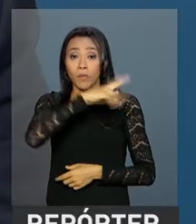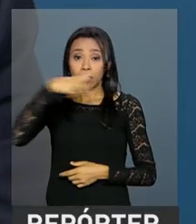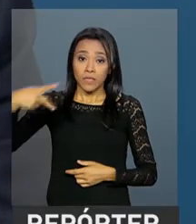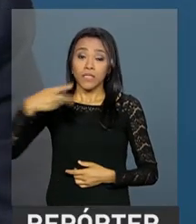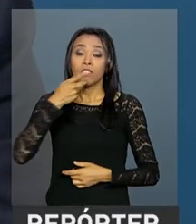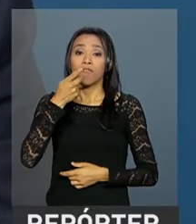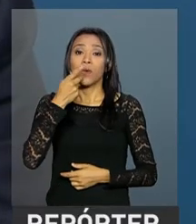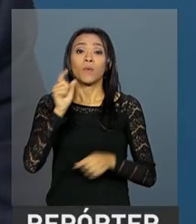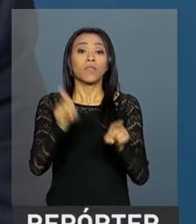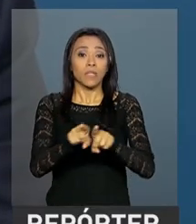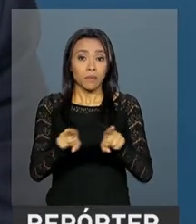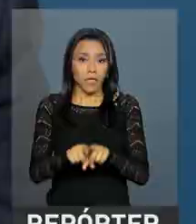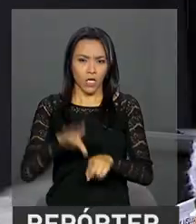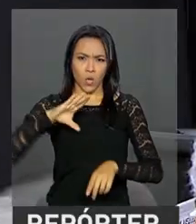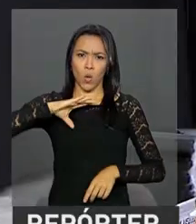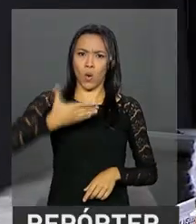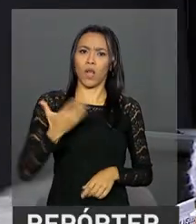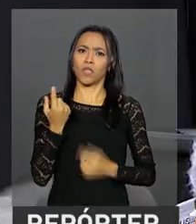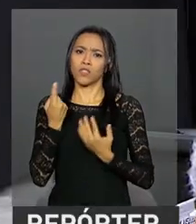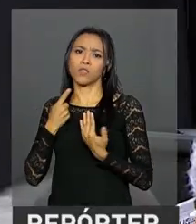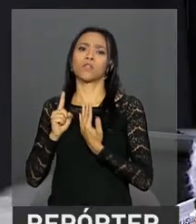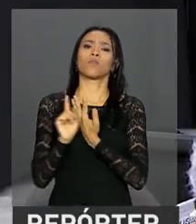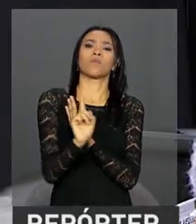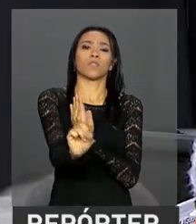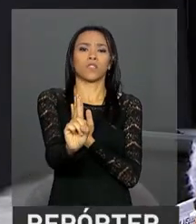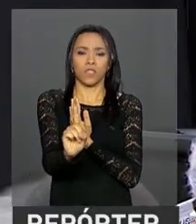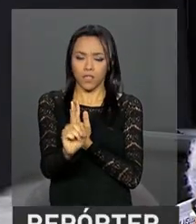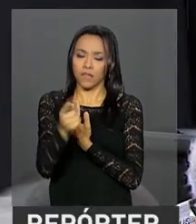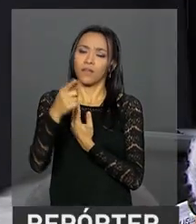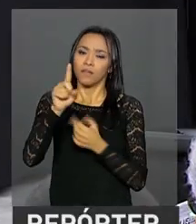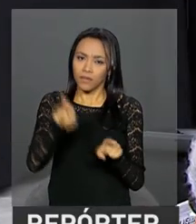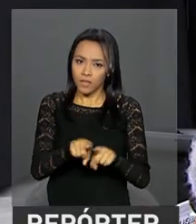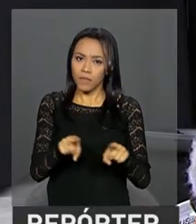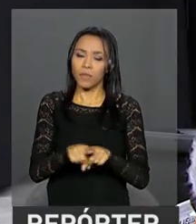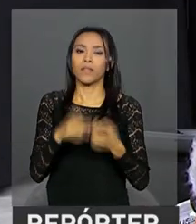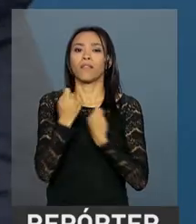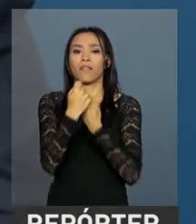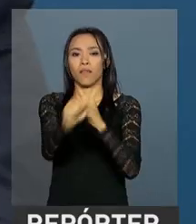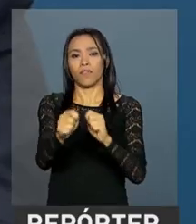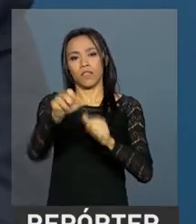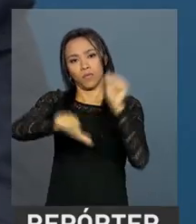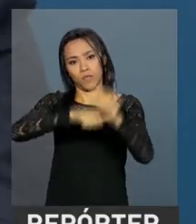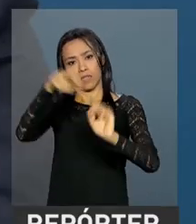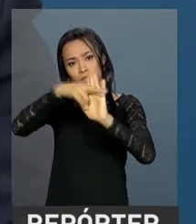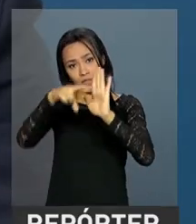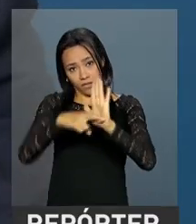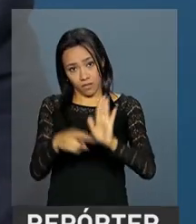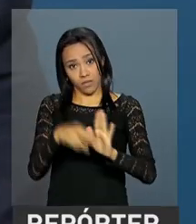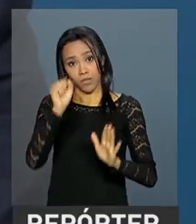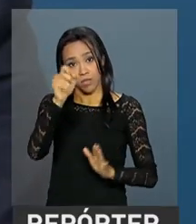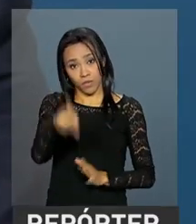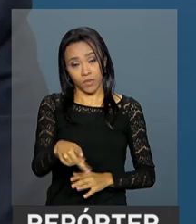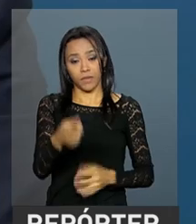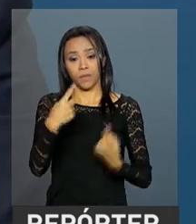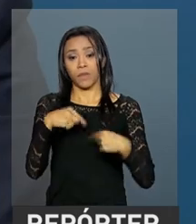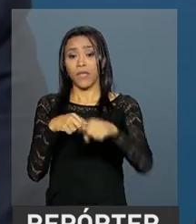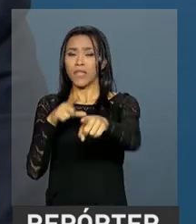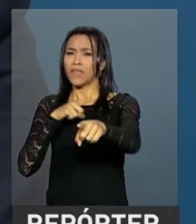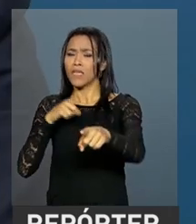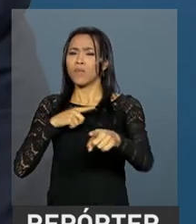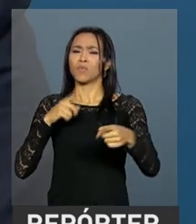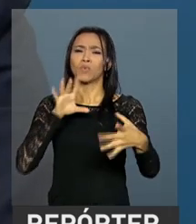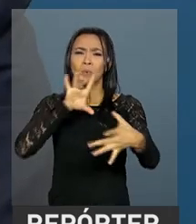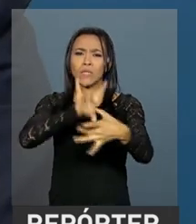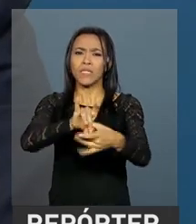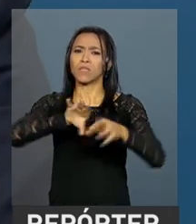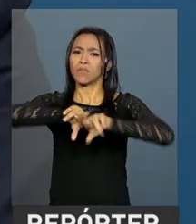em coragem e ousadia e a defender a aprovação da reforma da Previdência. Nós temos uma nova realidade demográfica que não